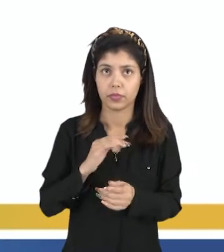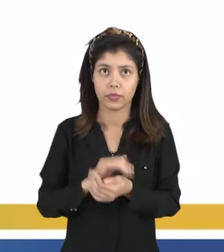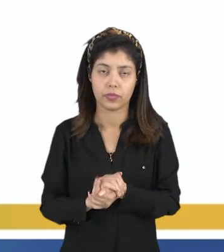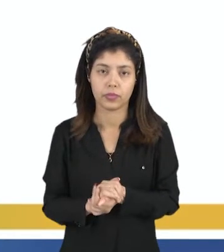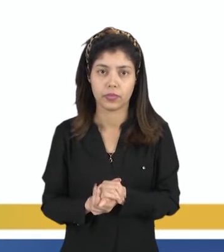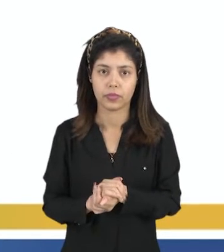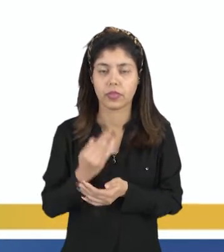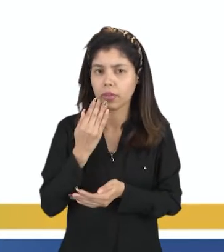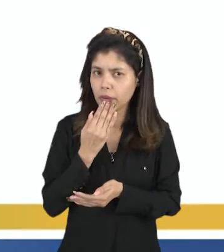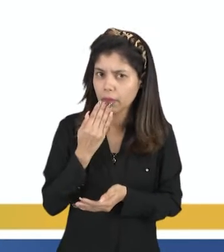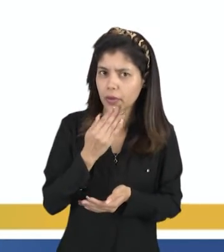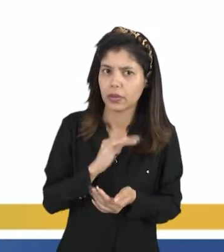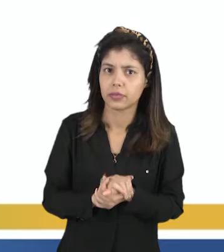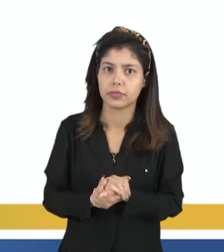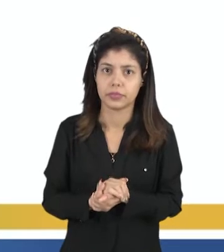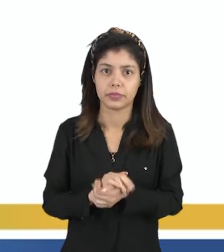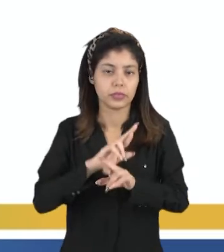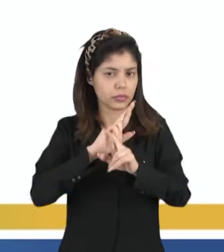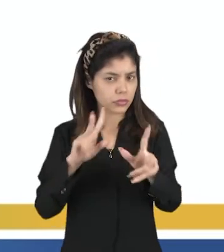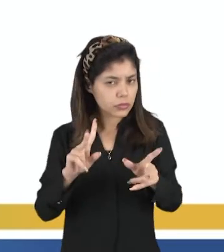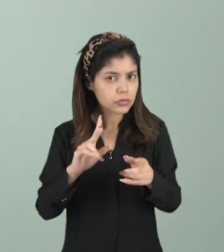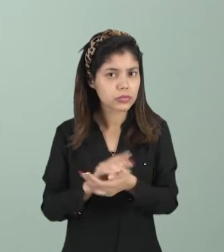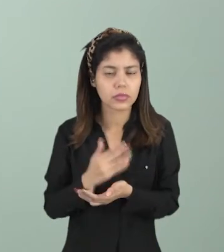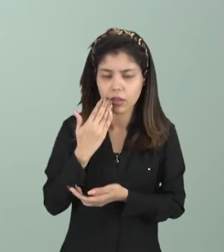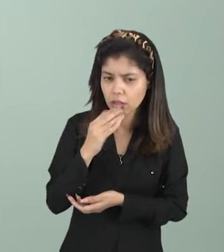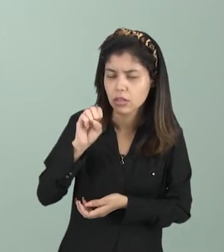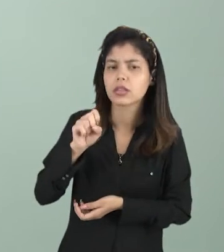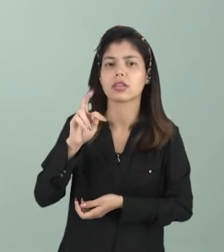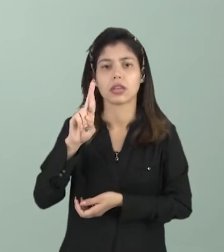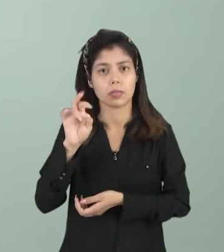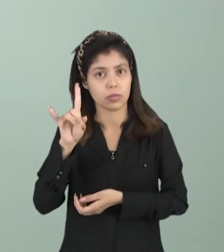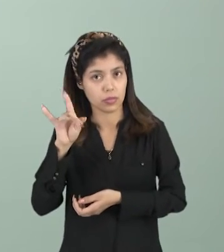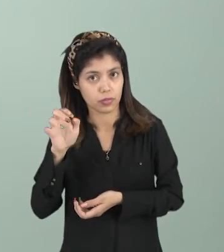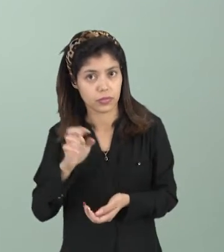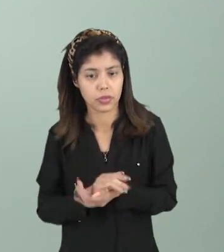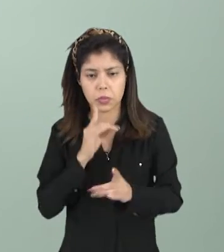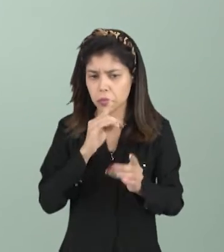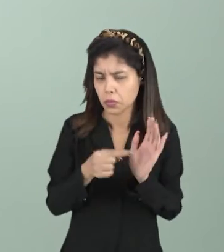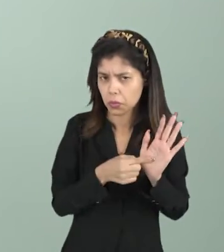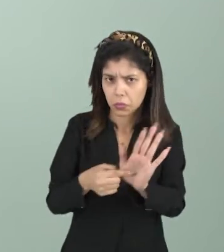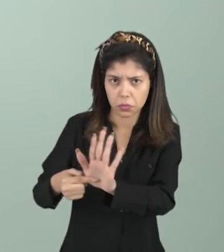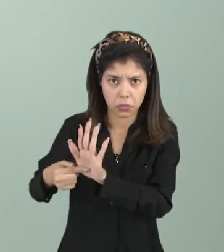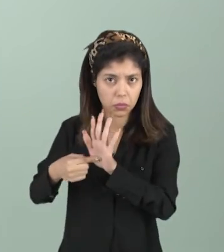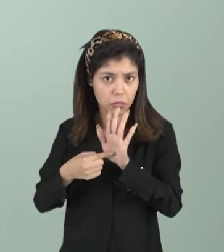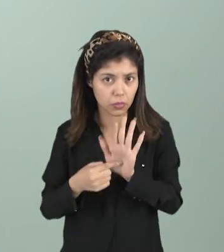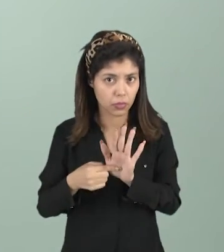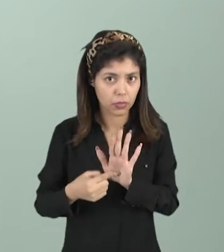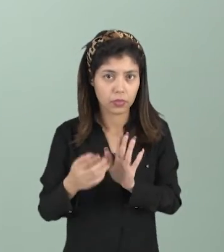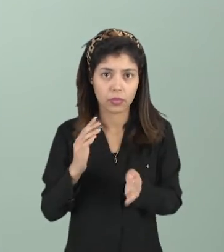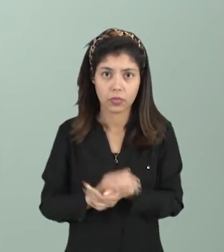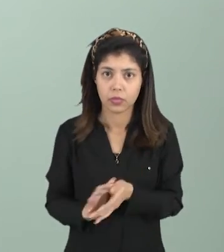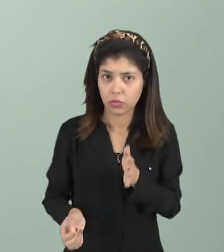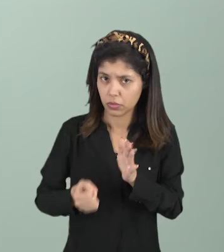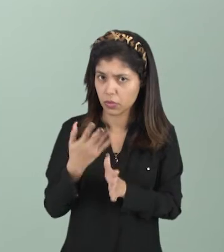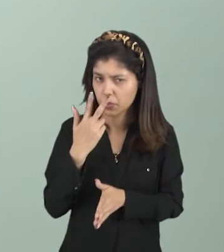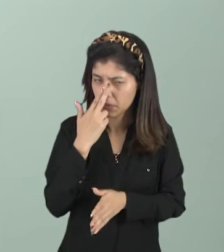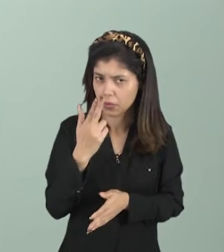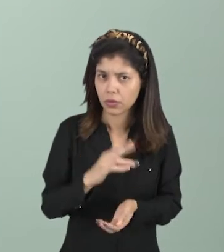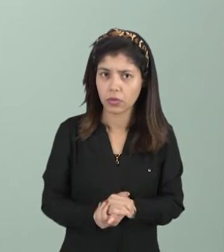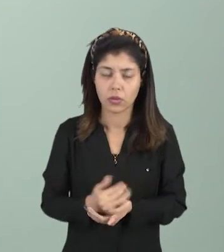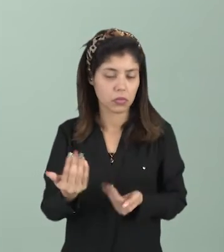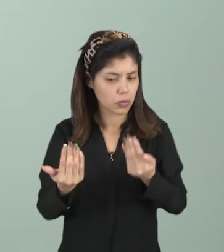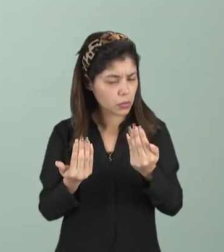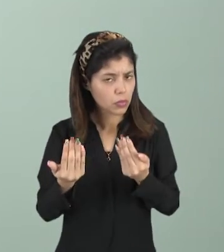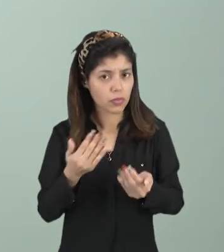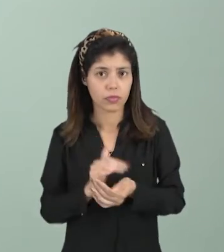gosto de diferentes sabores, né? Ou seja, para mostrar, em caso de sabores muito semelhantes ou